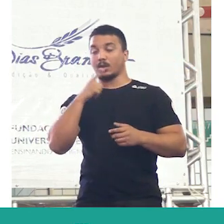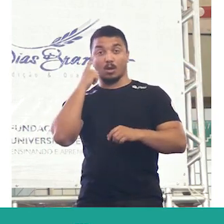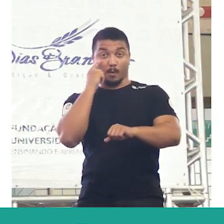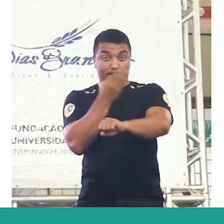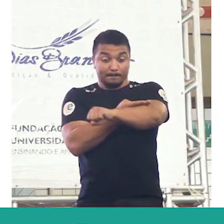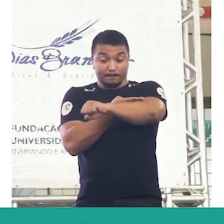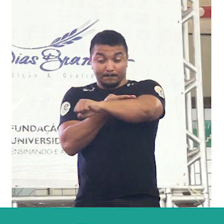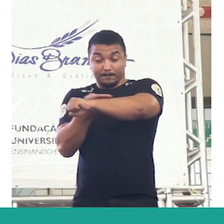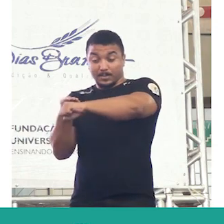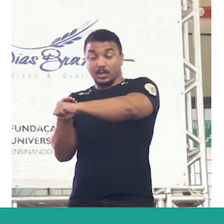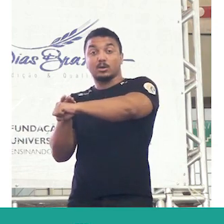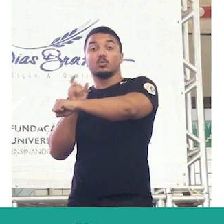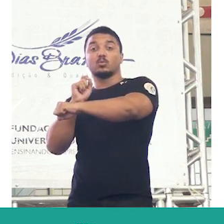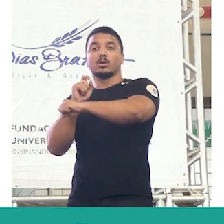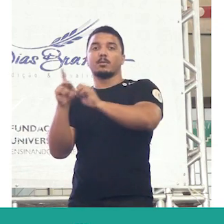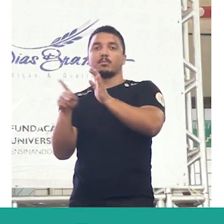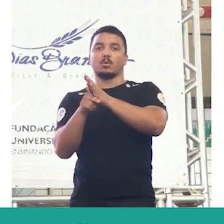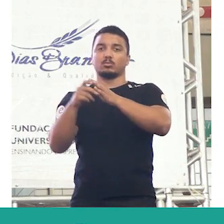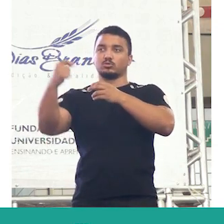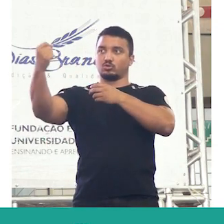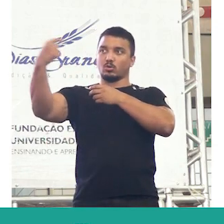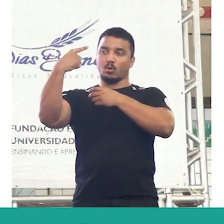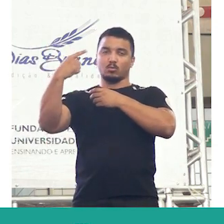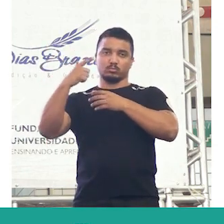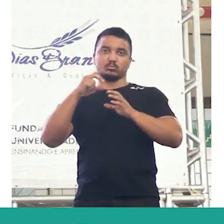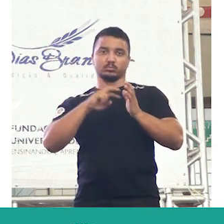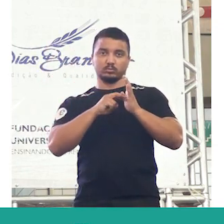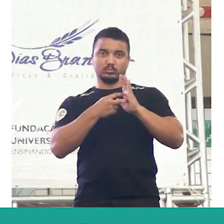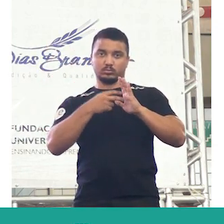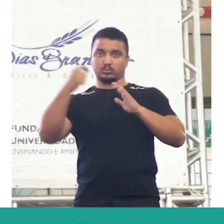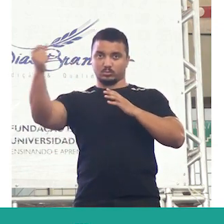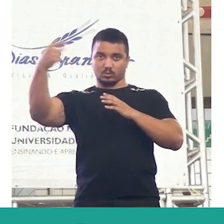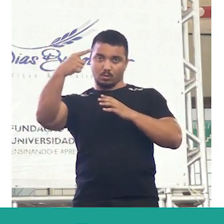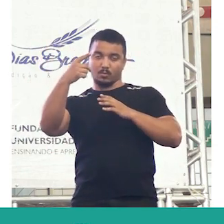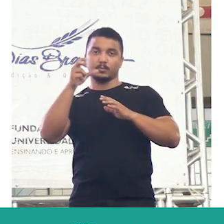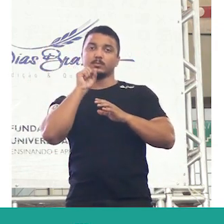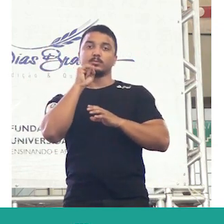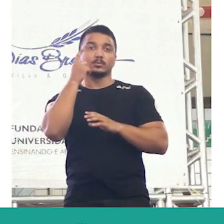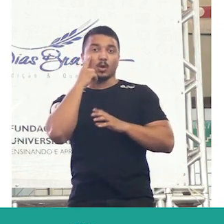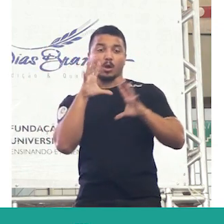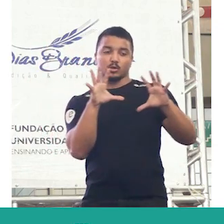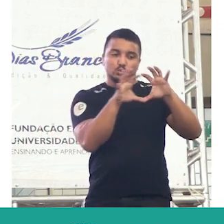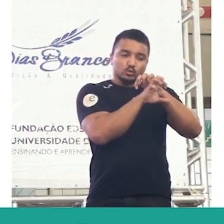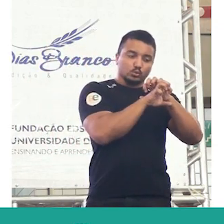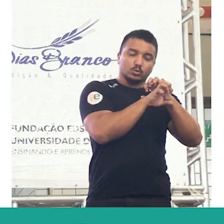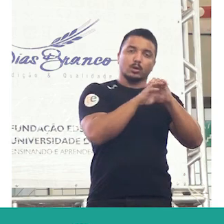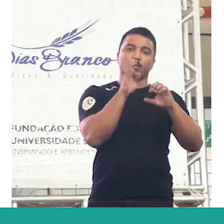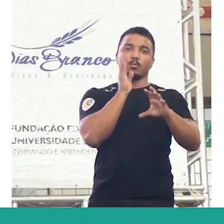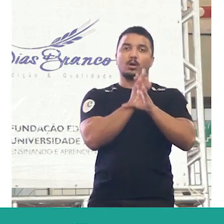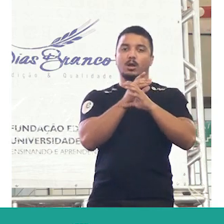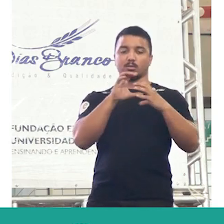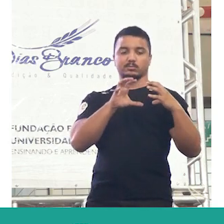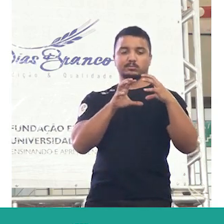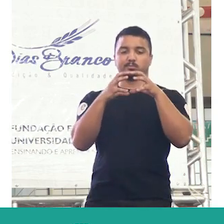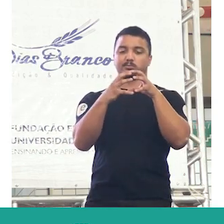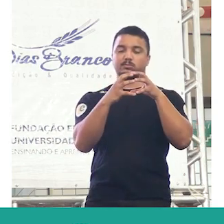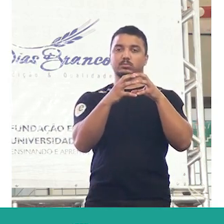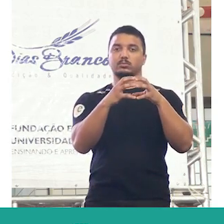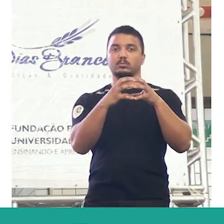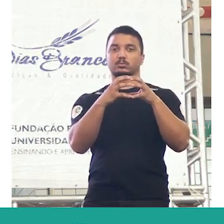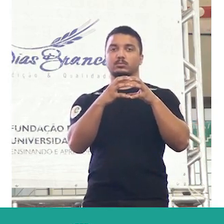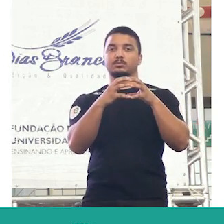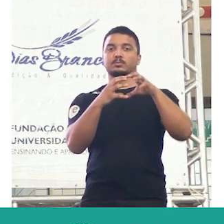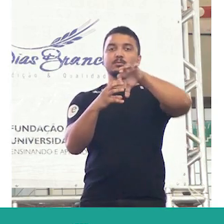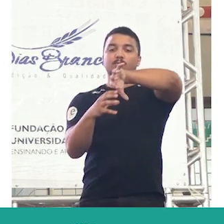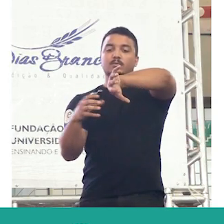fica branca é a parte iluminada pelo sol. A partezinha que fica escura é a parte,